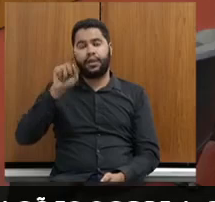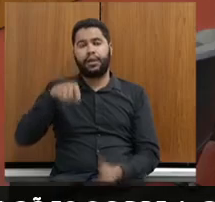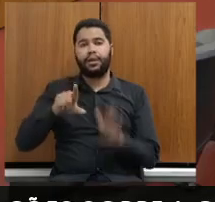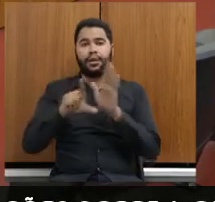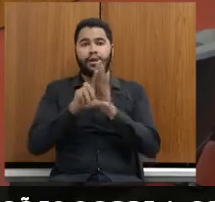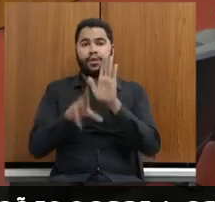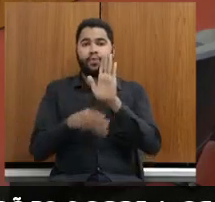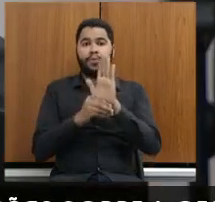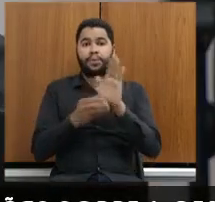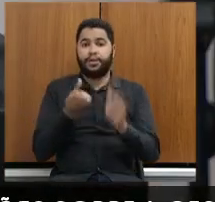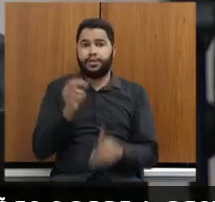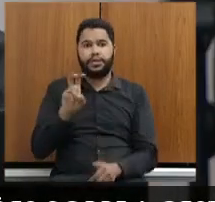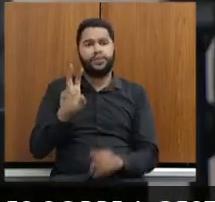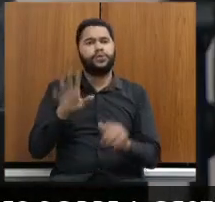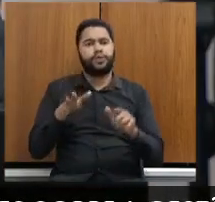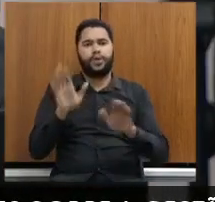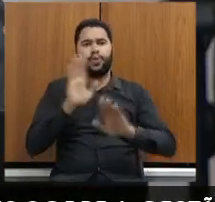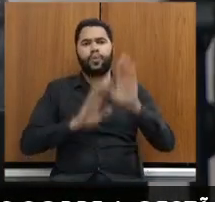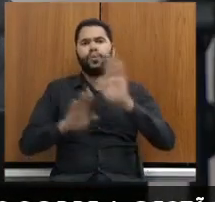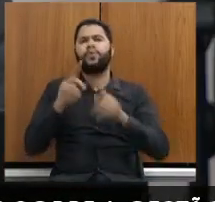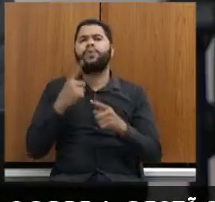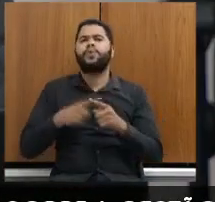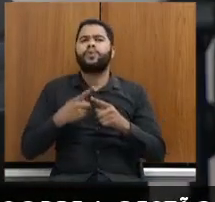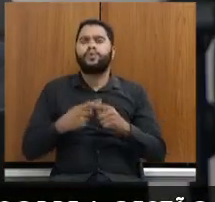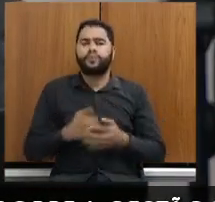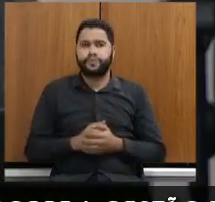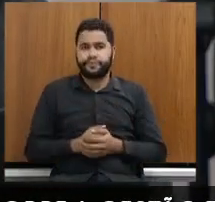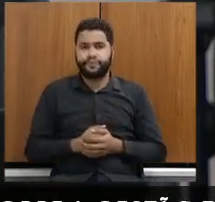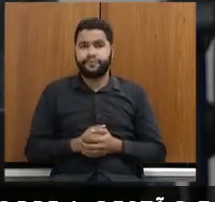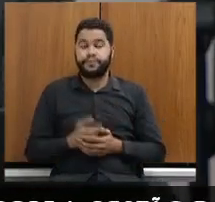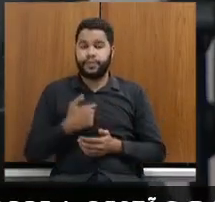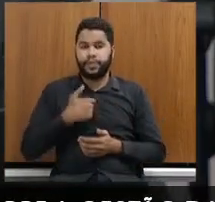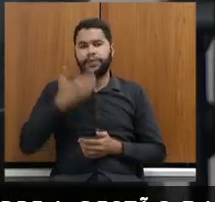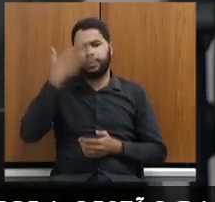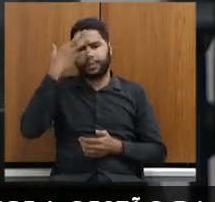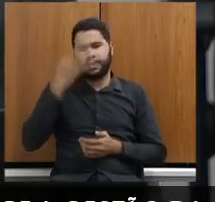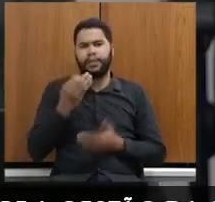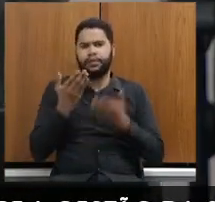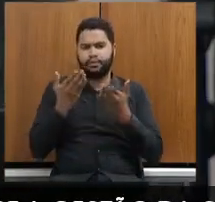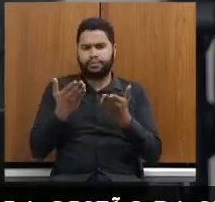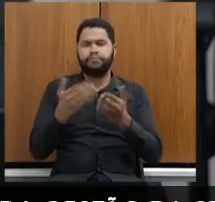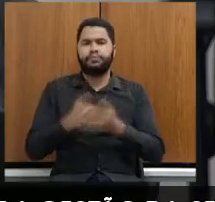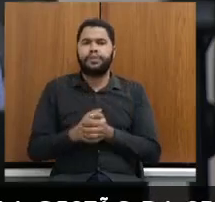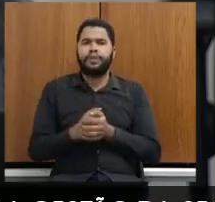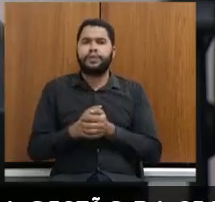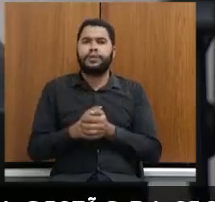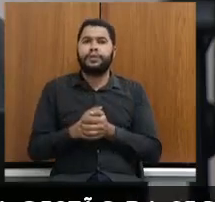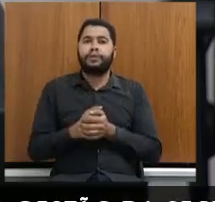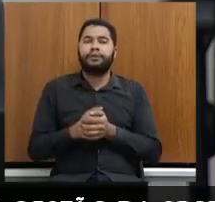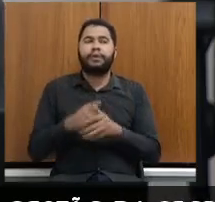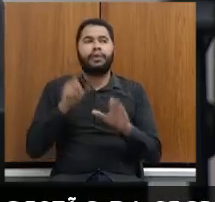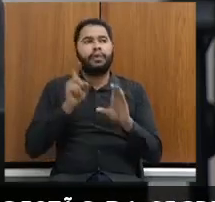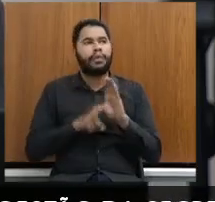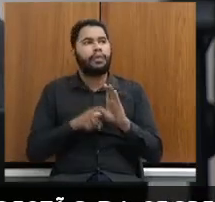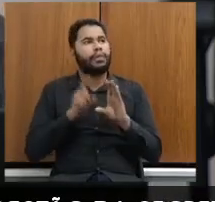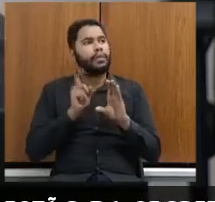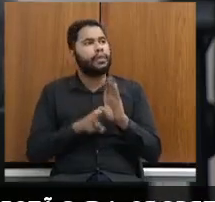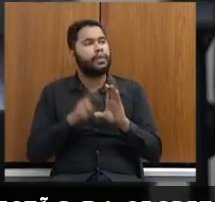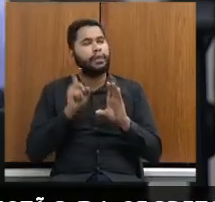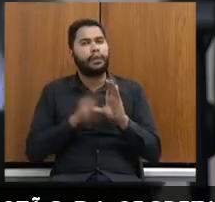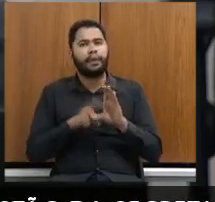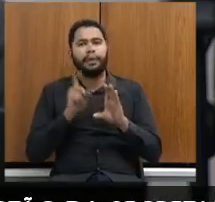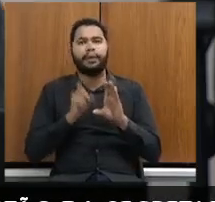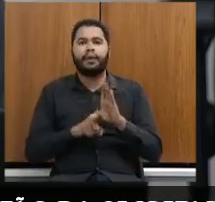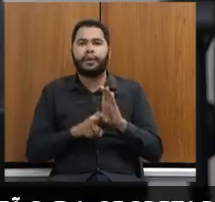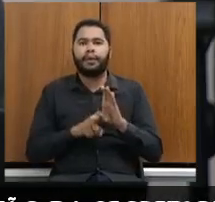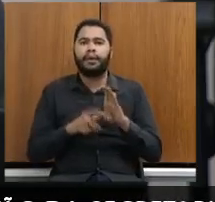65 já tomou esse cuidado porque o secretário eu entendo a posição do Senhor ficar dependendo de